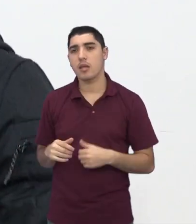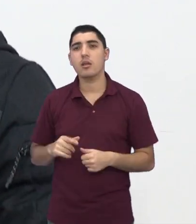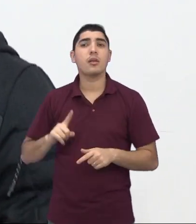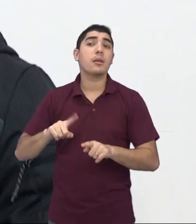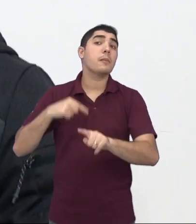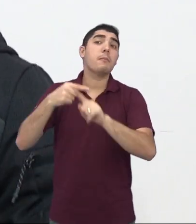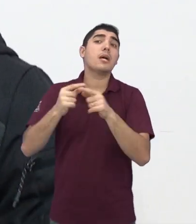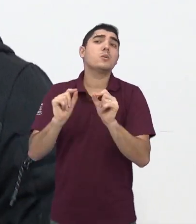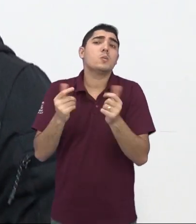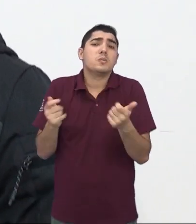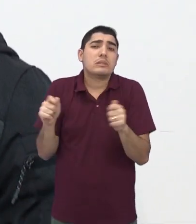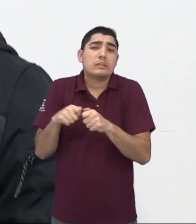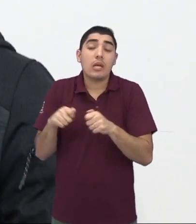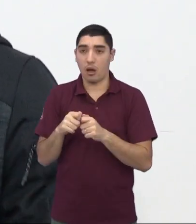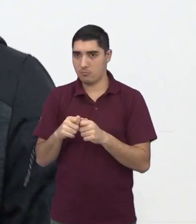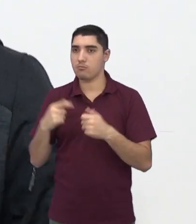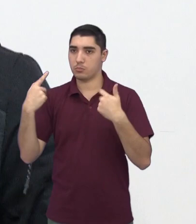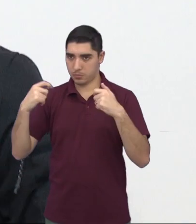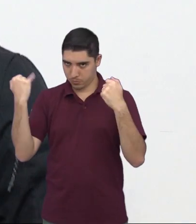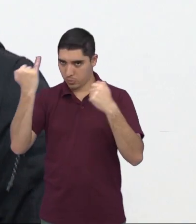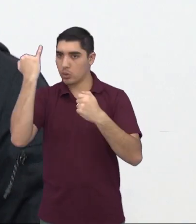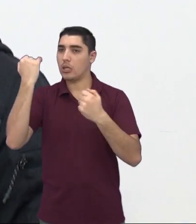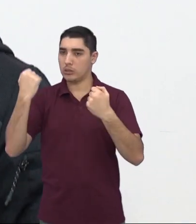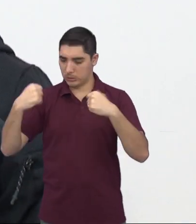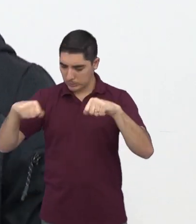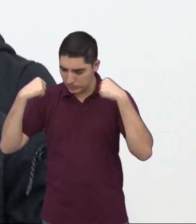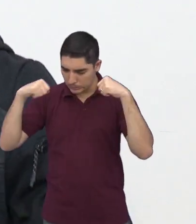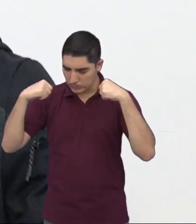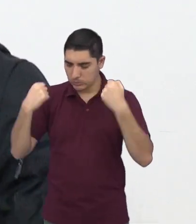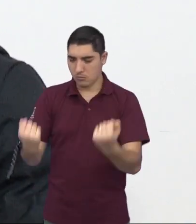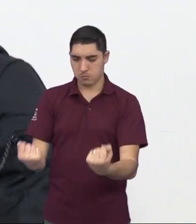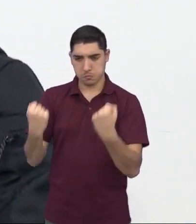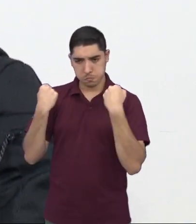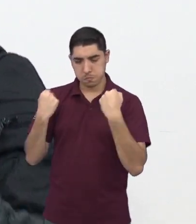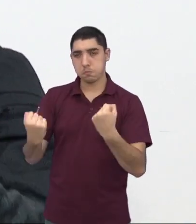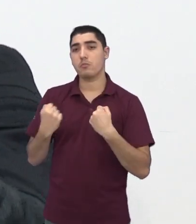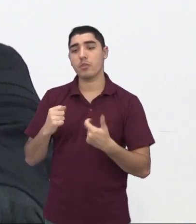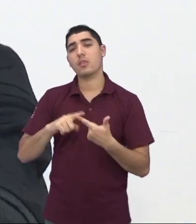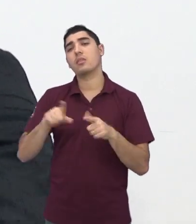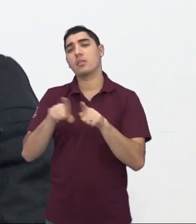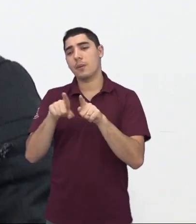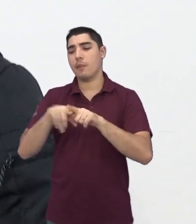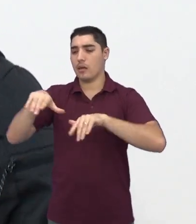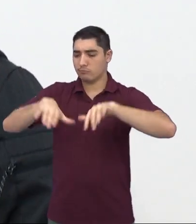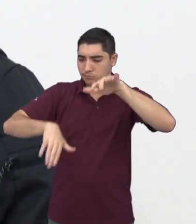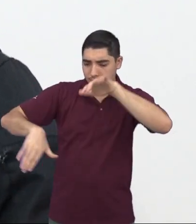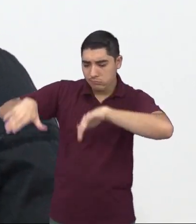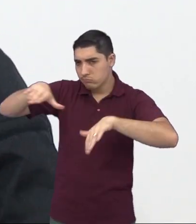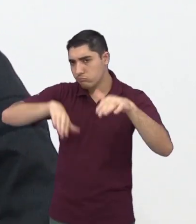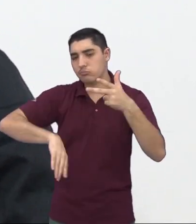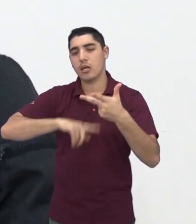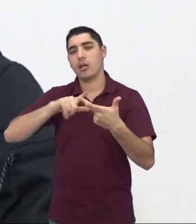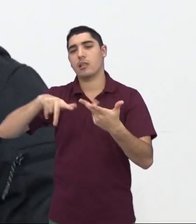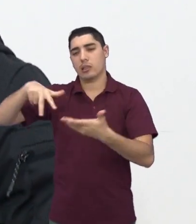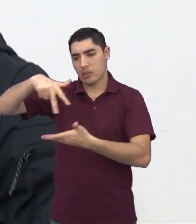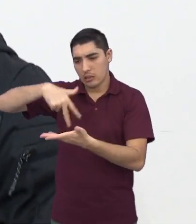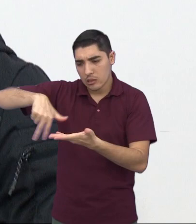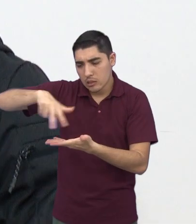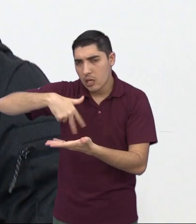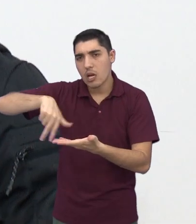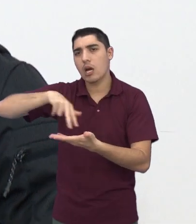fazer? Musculação, isso eu defendo, musculação. Depois, o que mais? Hidroginástica,